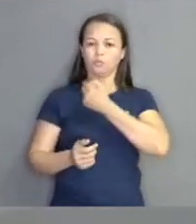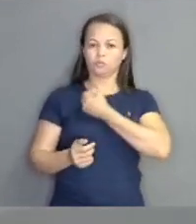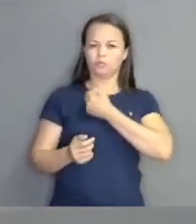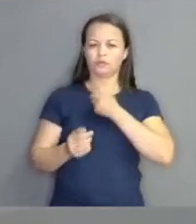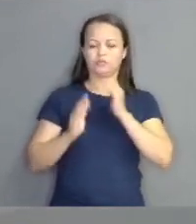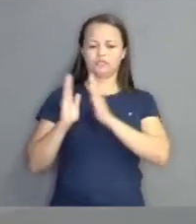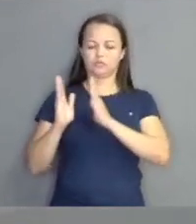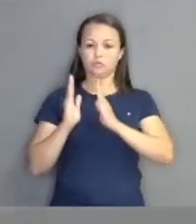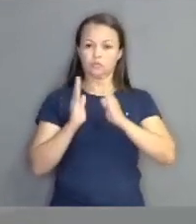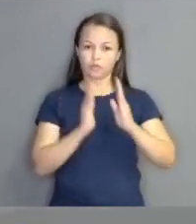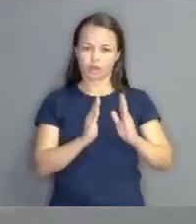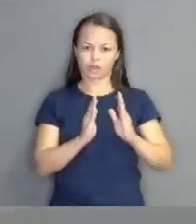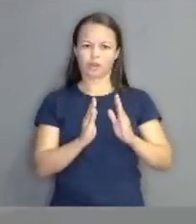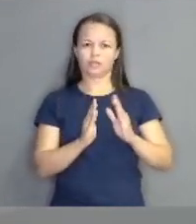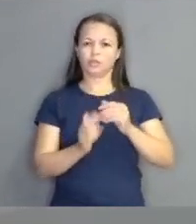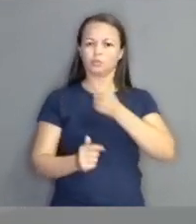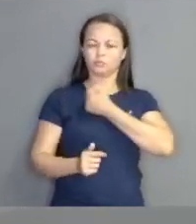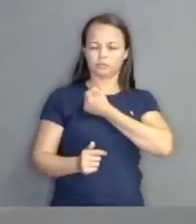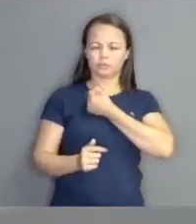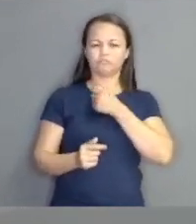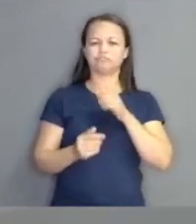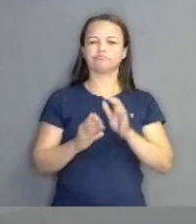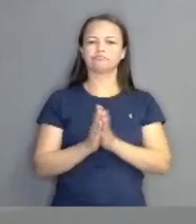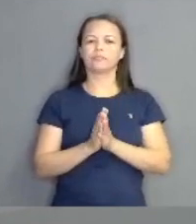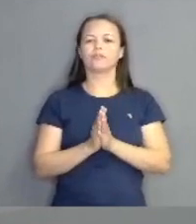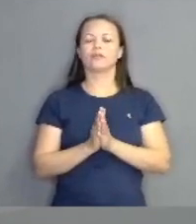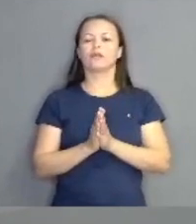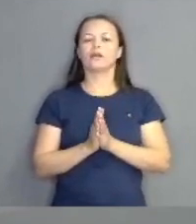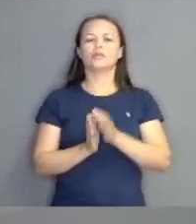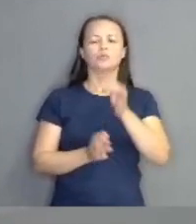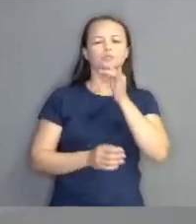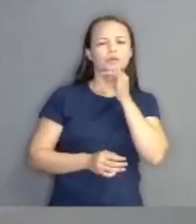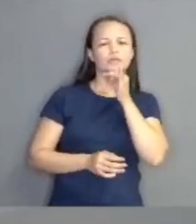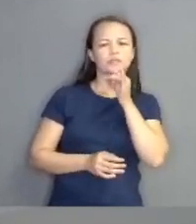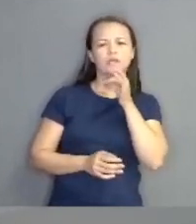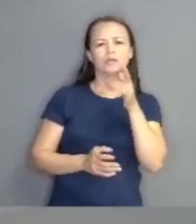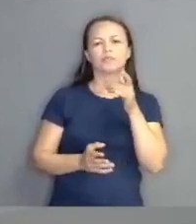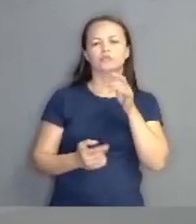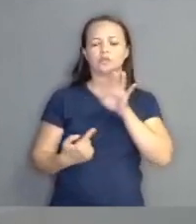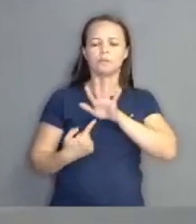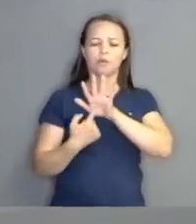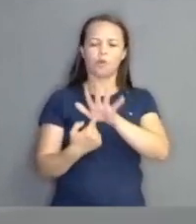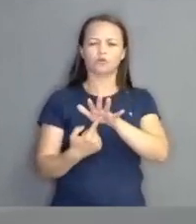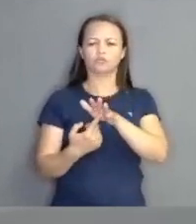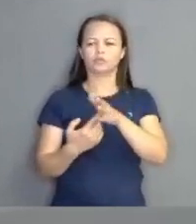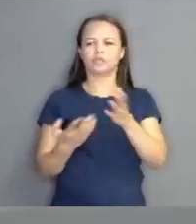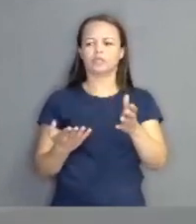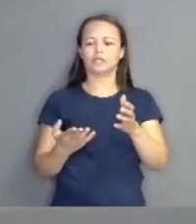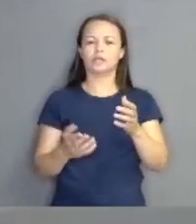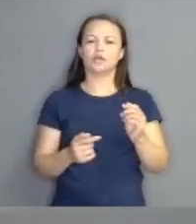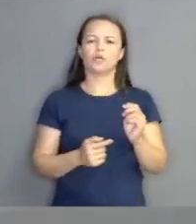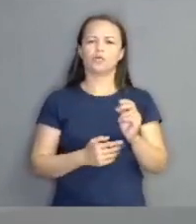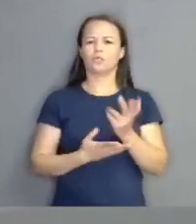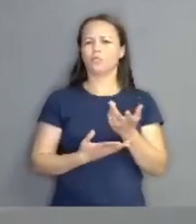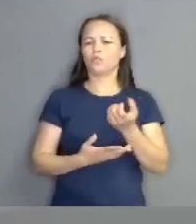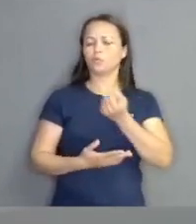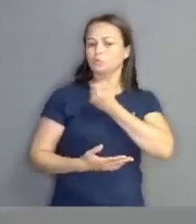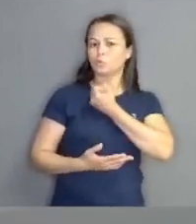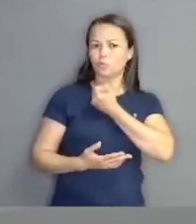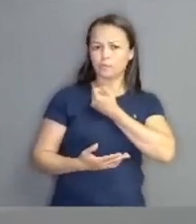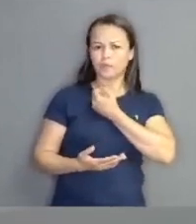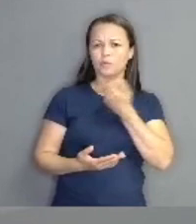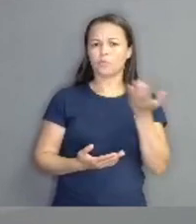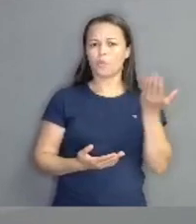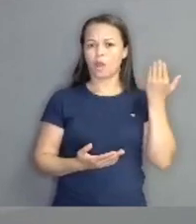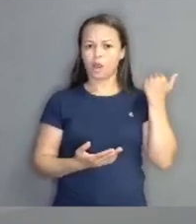ele ocupa, tá? Então, nesse exemplo aí, eu já trouxe aqui o valor lá do número,